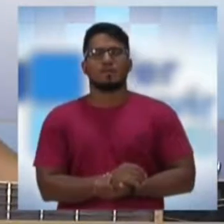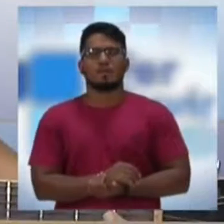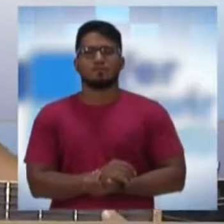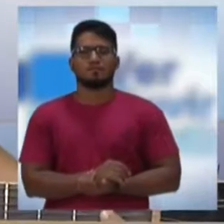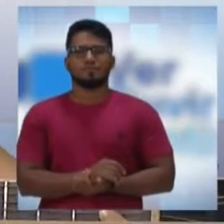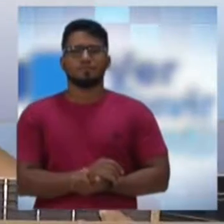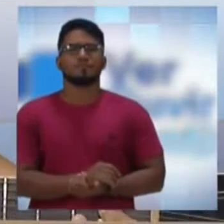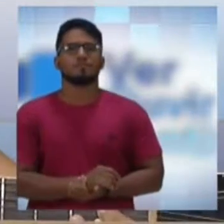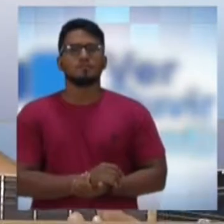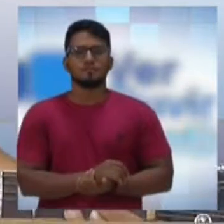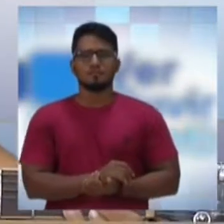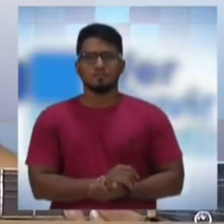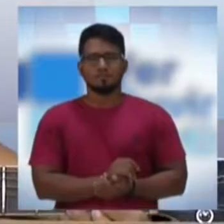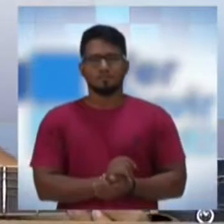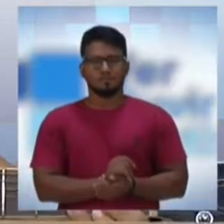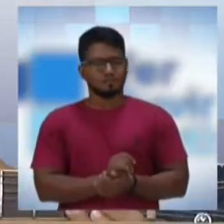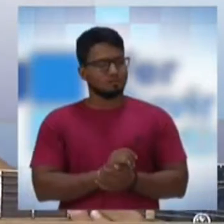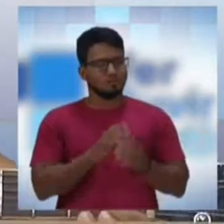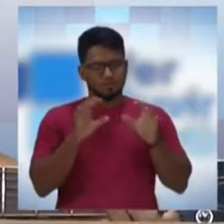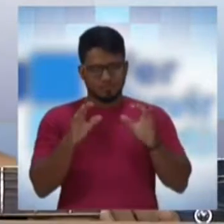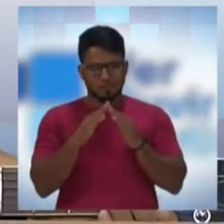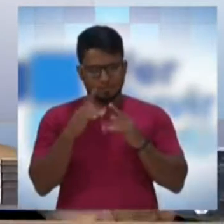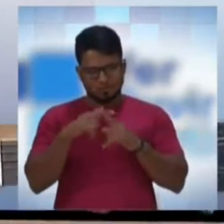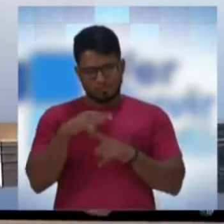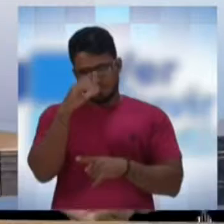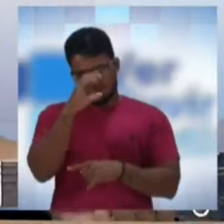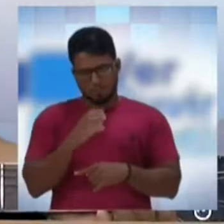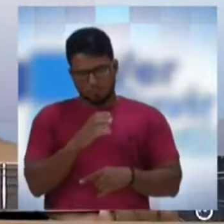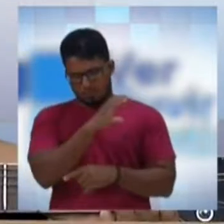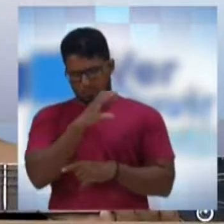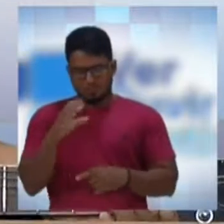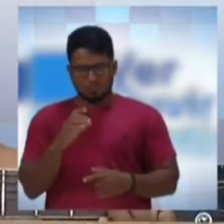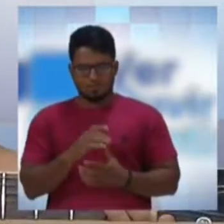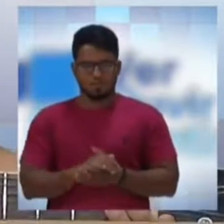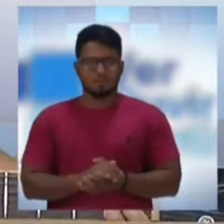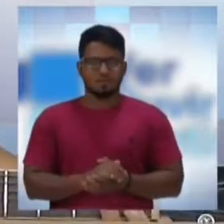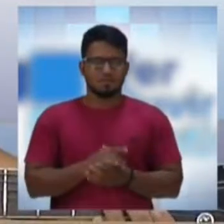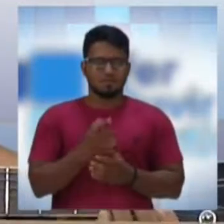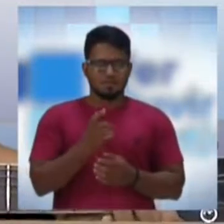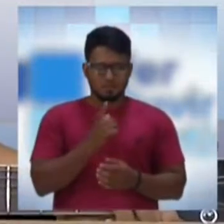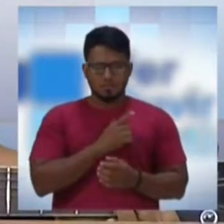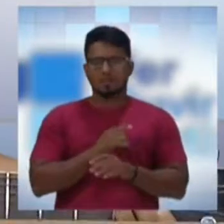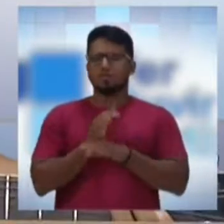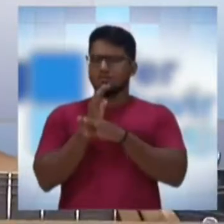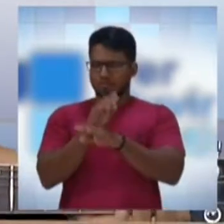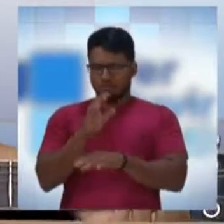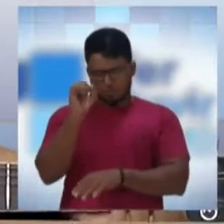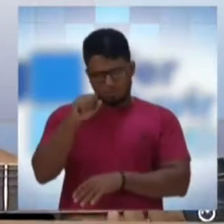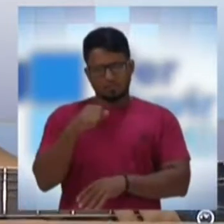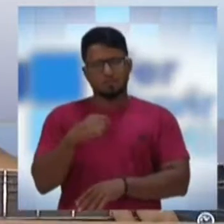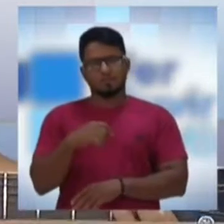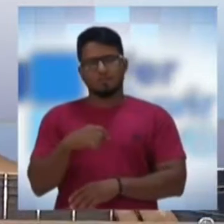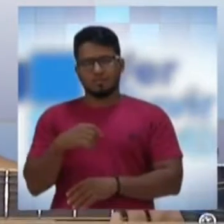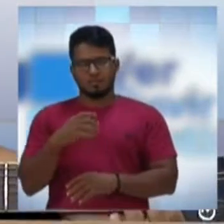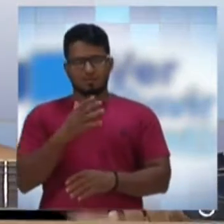e foi dessa forma. A Igreja Católica tem uma parcela muito